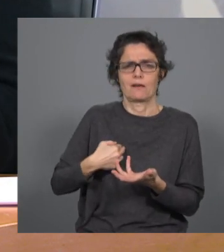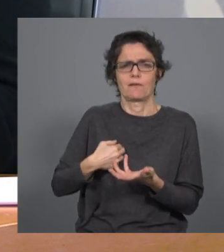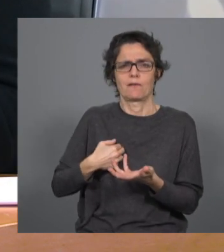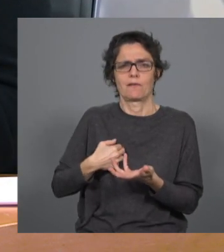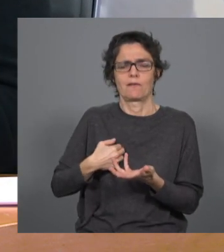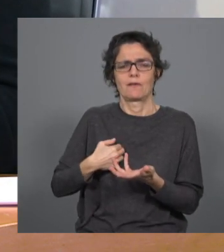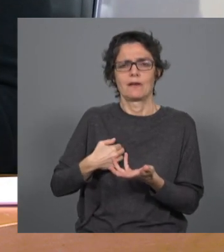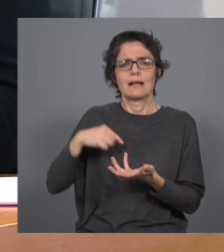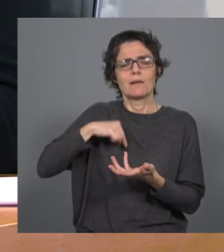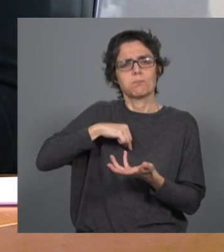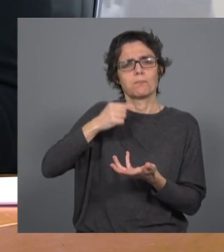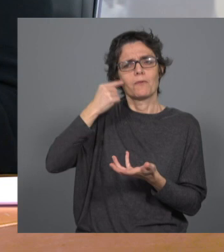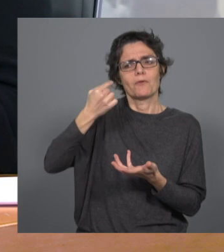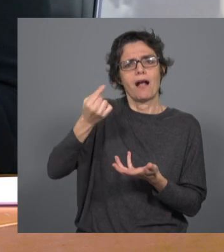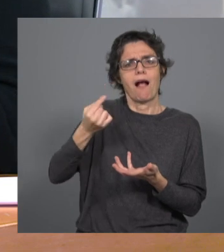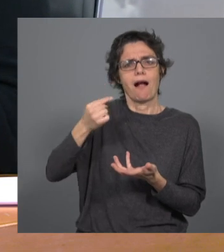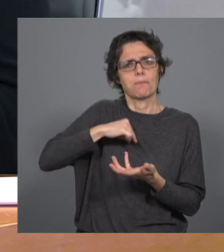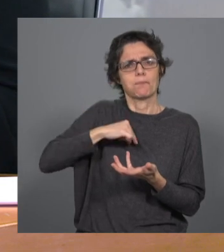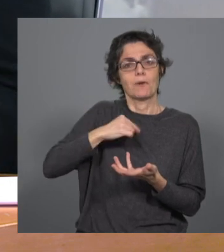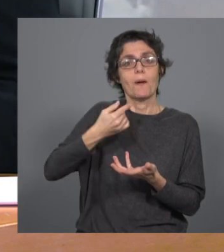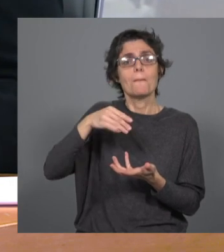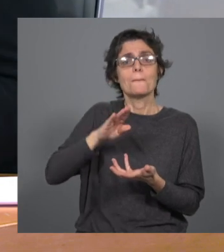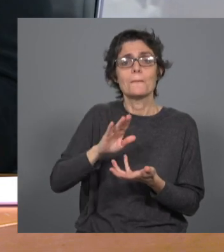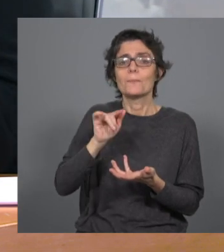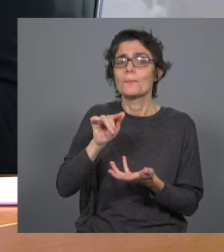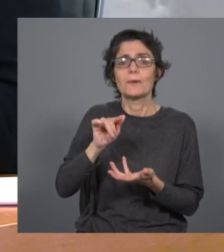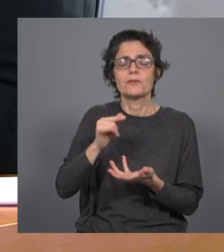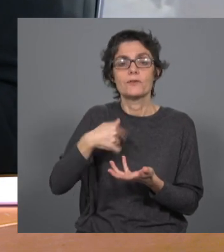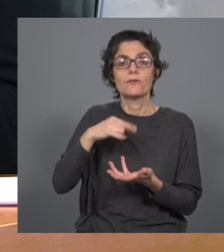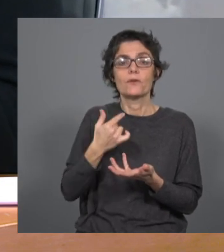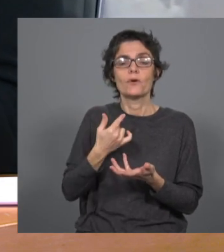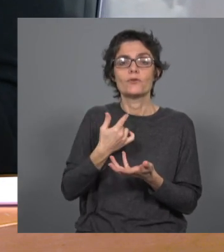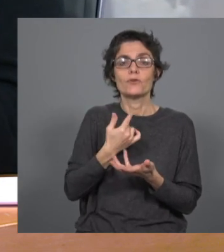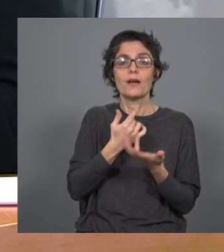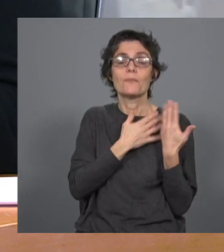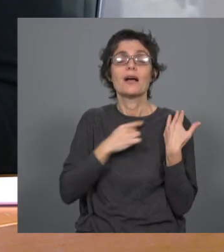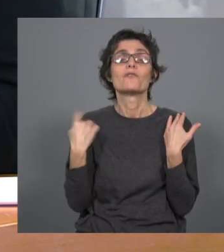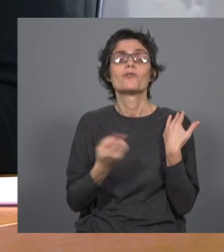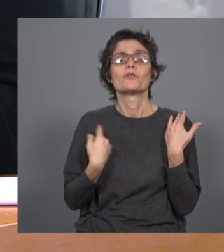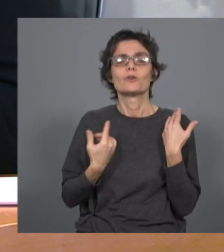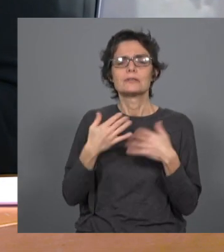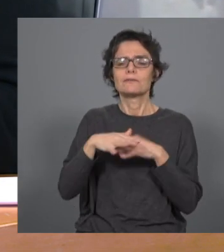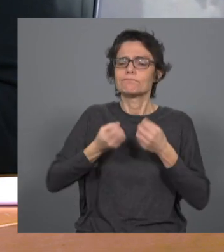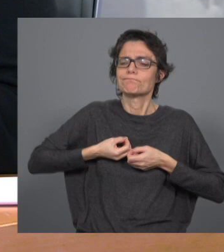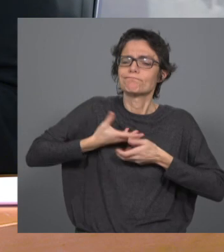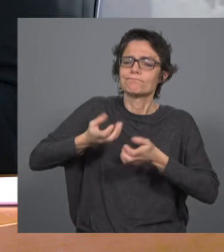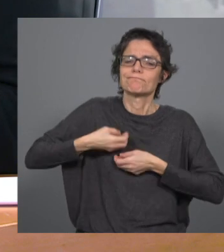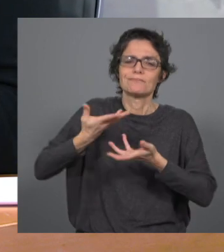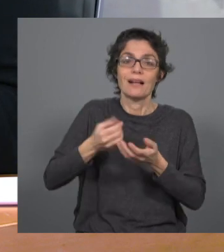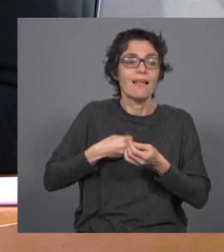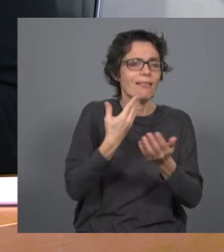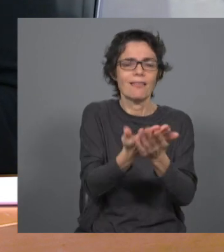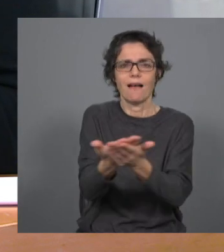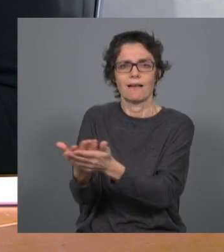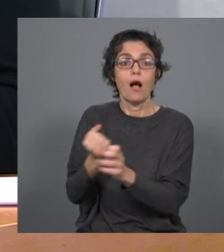trato especial da parte de Deus. Mas, sobretudo, esta gratuidade, esta abertura àquilo que Deus quer. Eu creio que é um dos grandes desafios